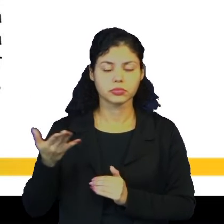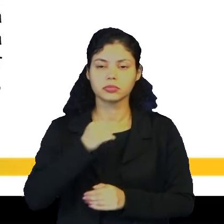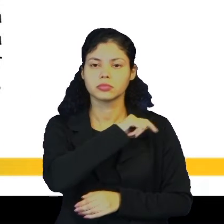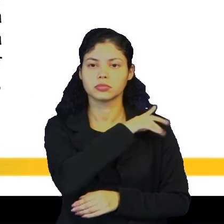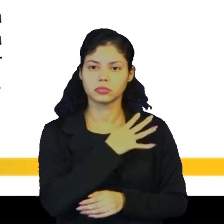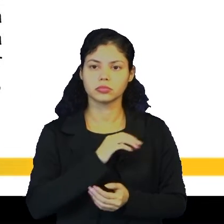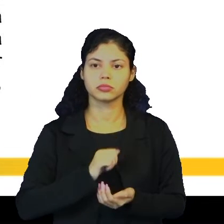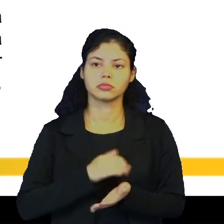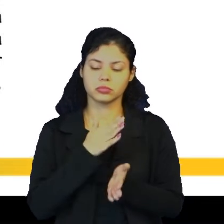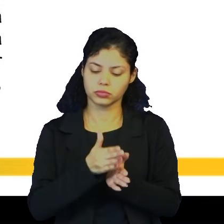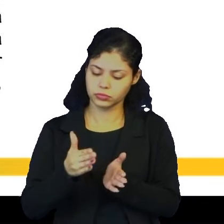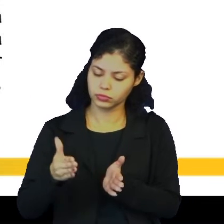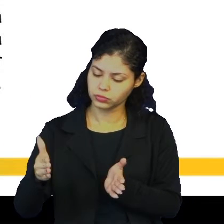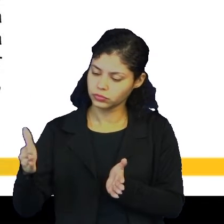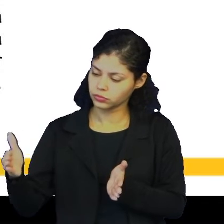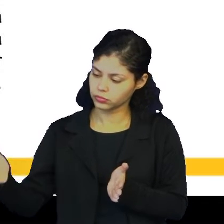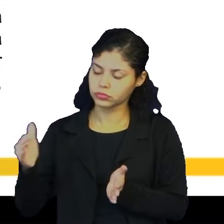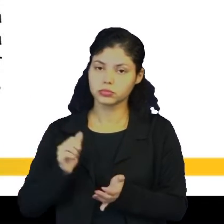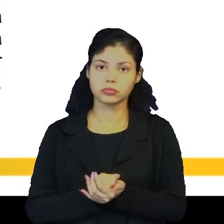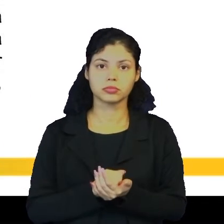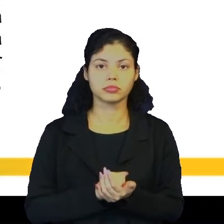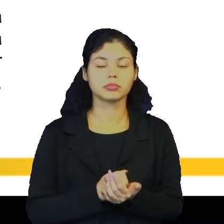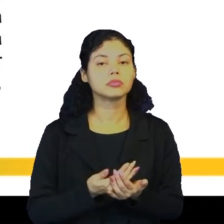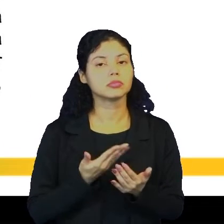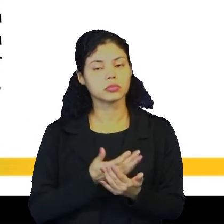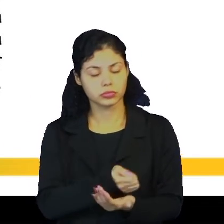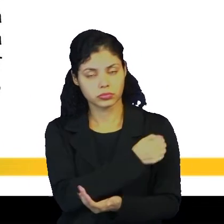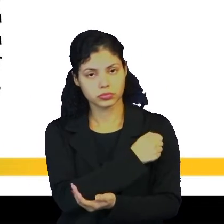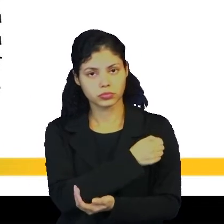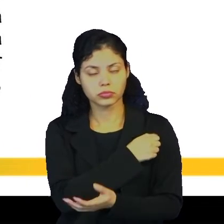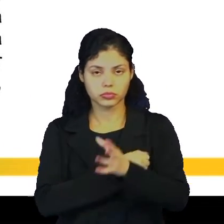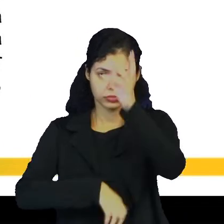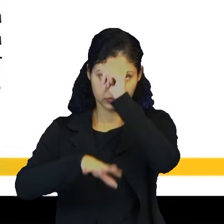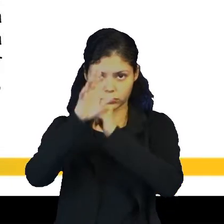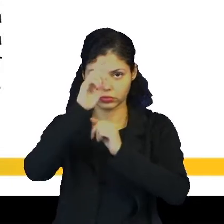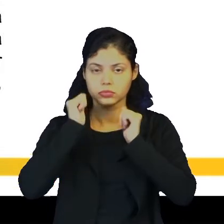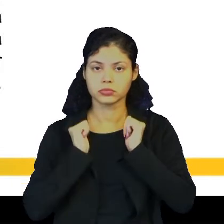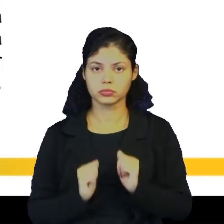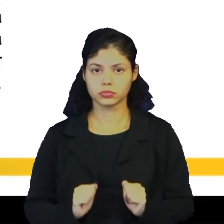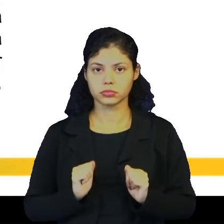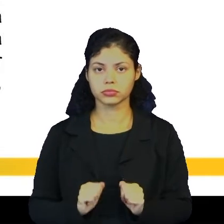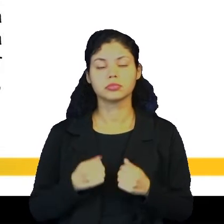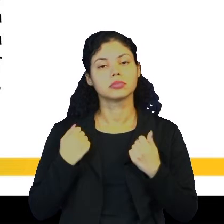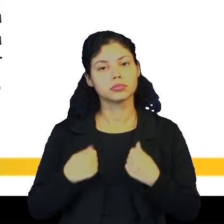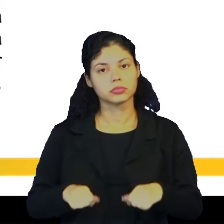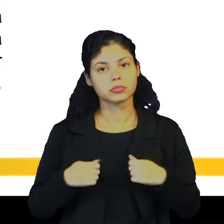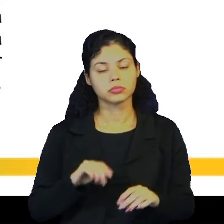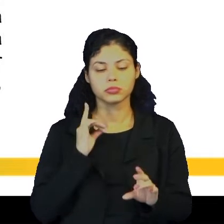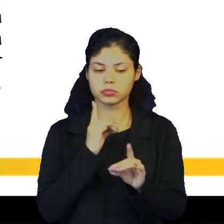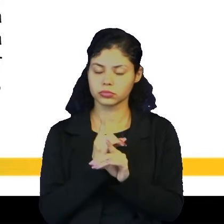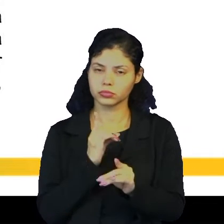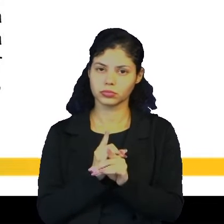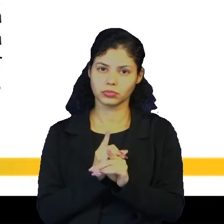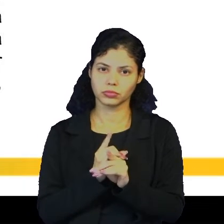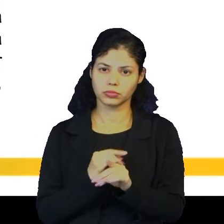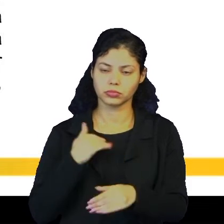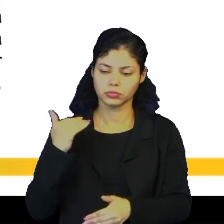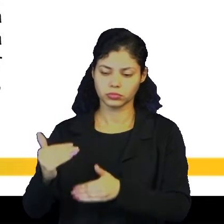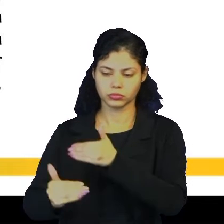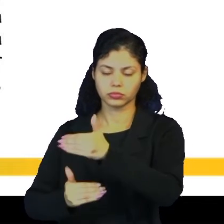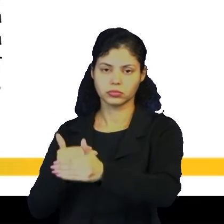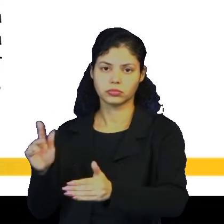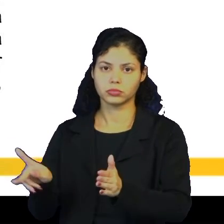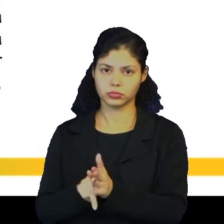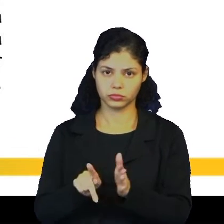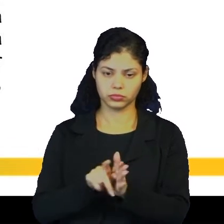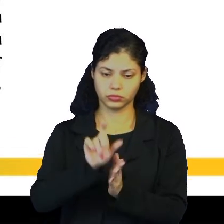mérito. Né, durante toda a jornada do estudante, pelo conhecimento, ele deve encontrar suporte para o pleno desenvolvimento